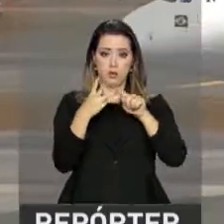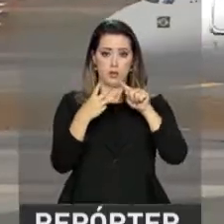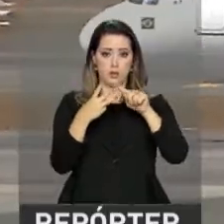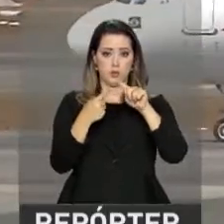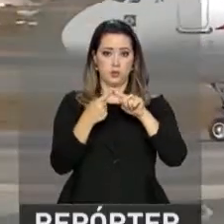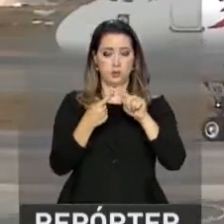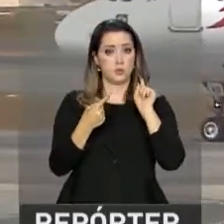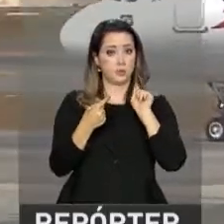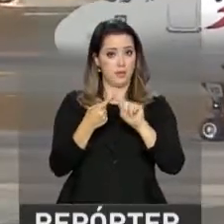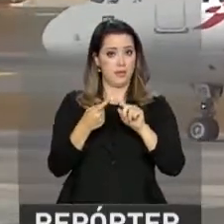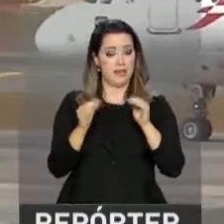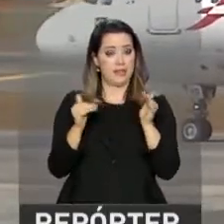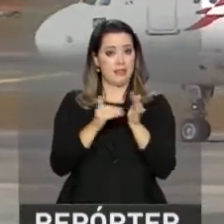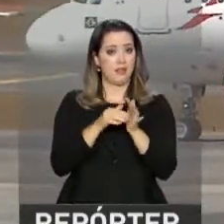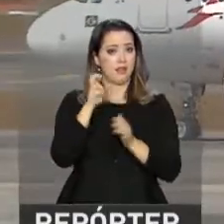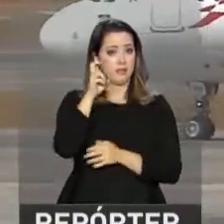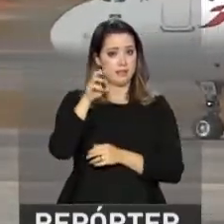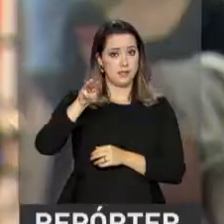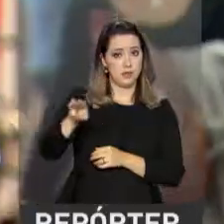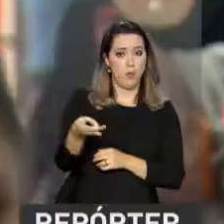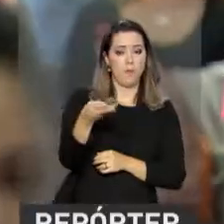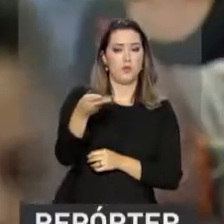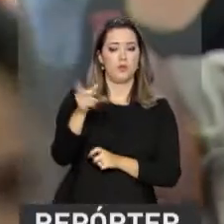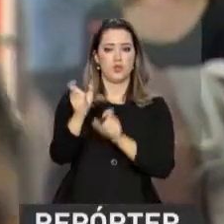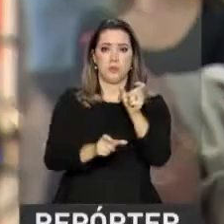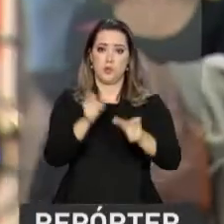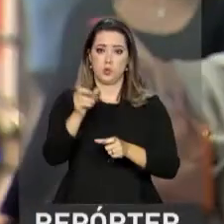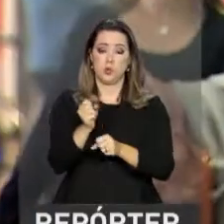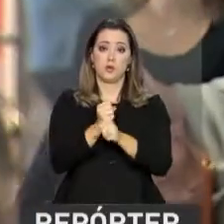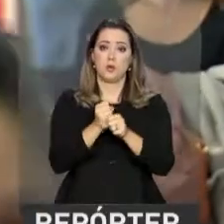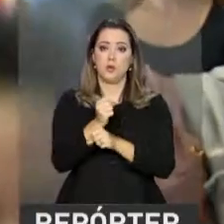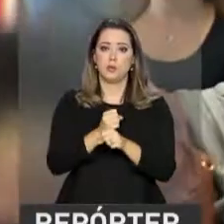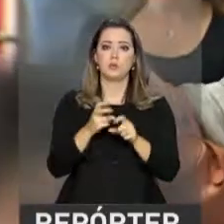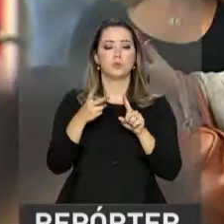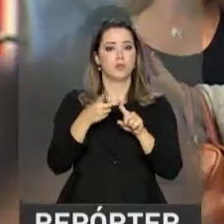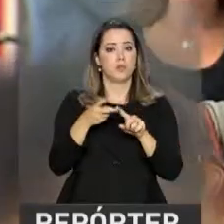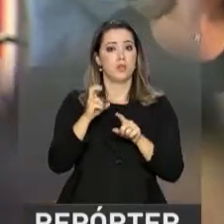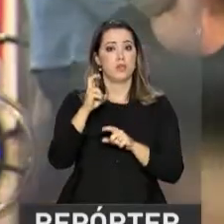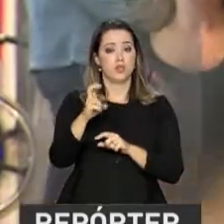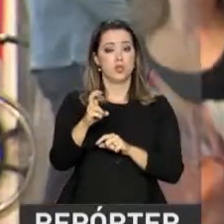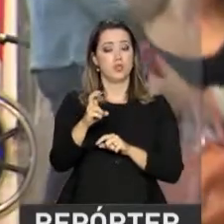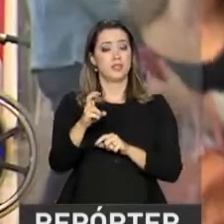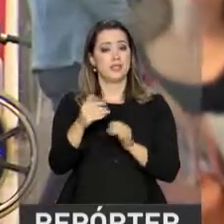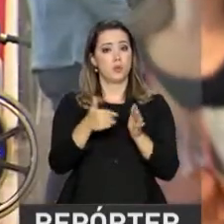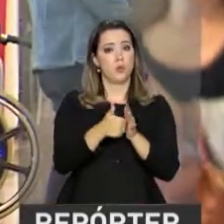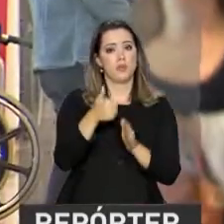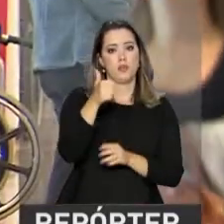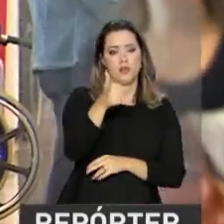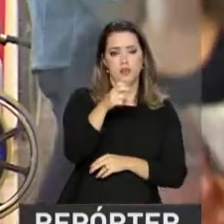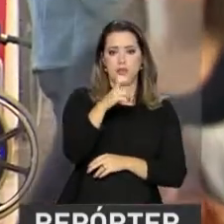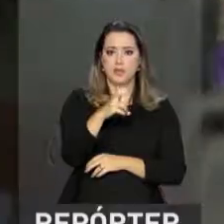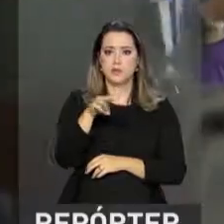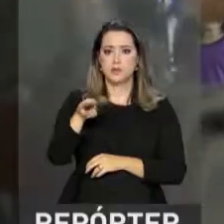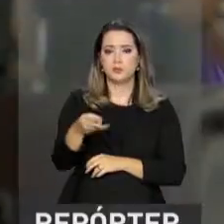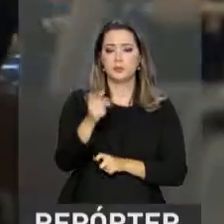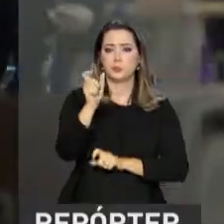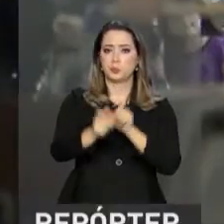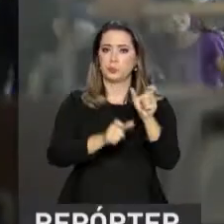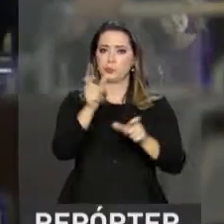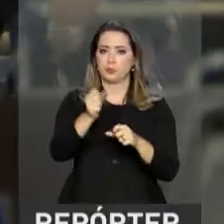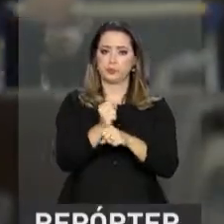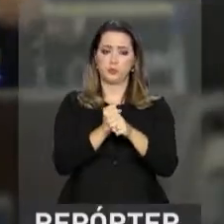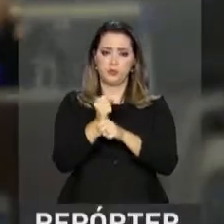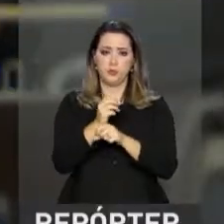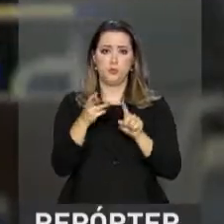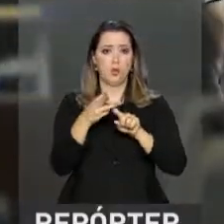até cinco milhões de passageiros ao ano de 5 a 15 milhões e os que recebem acima de 15 milhões de